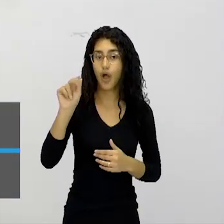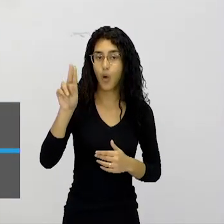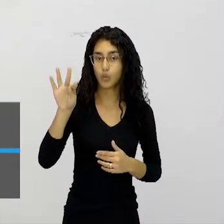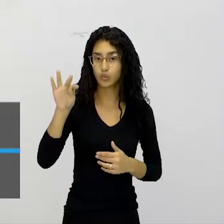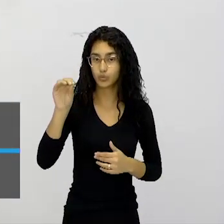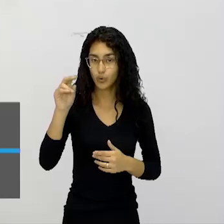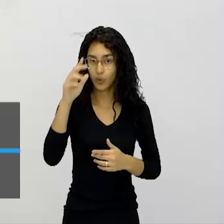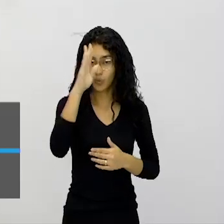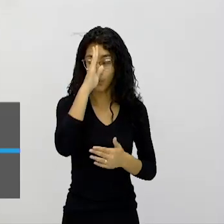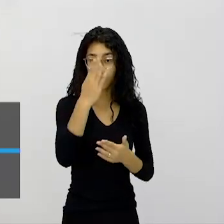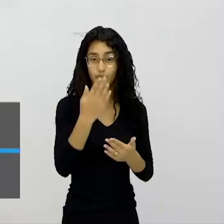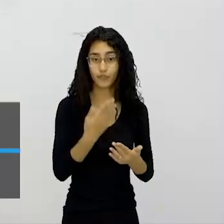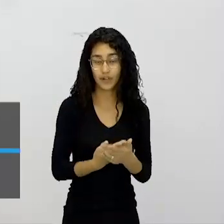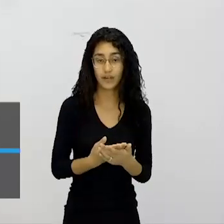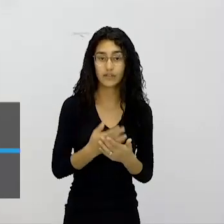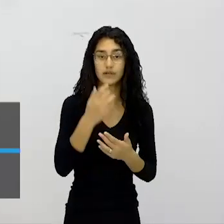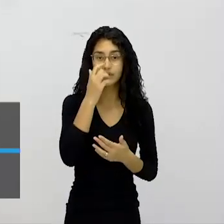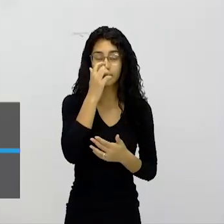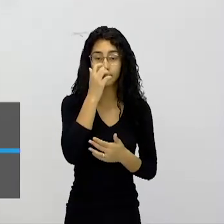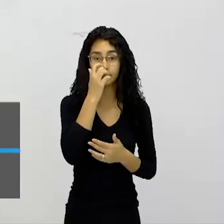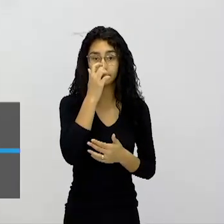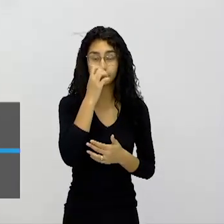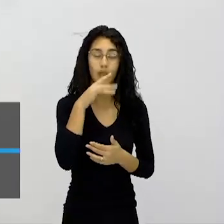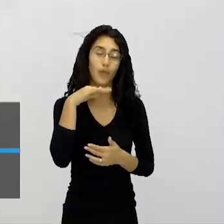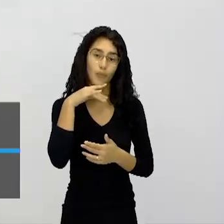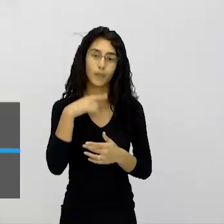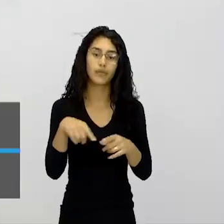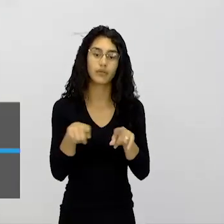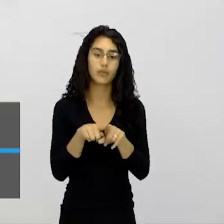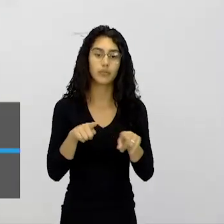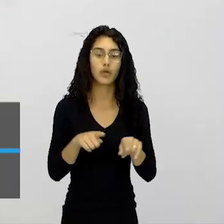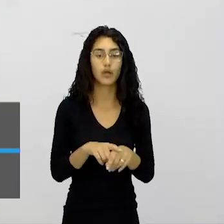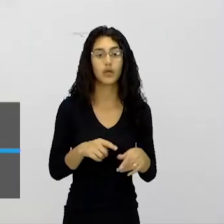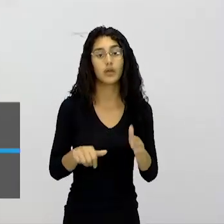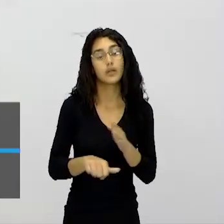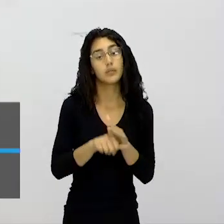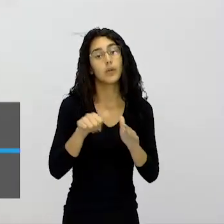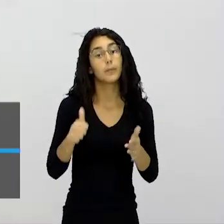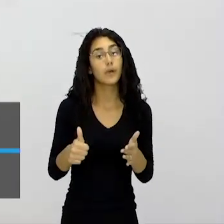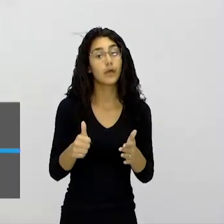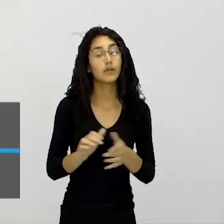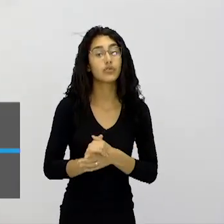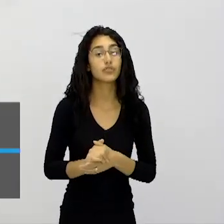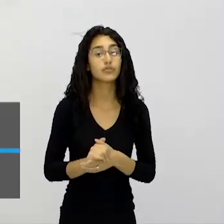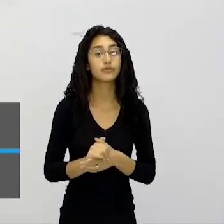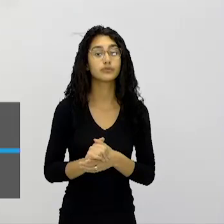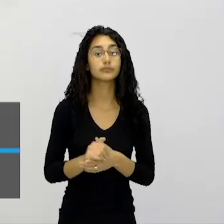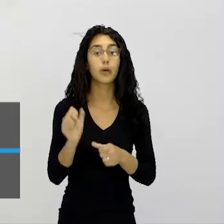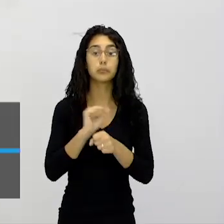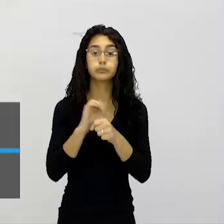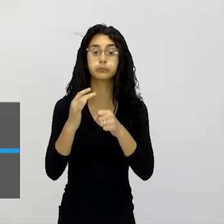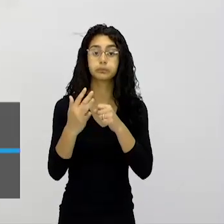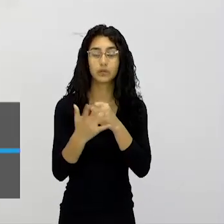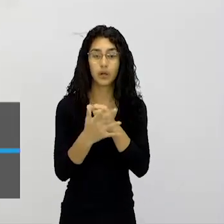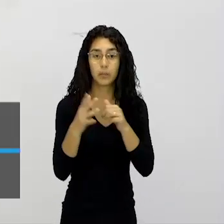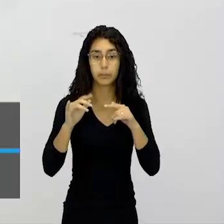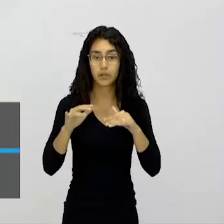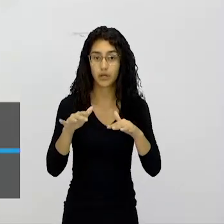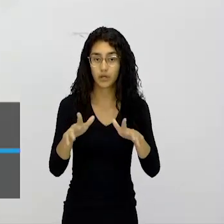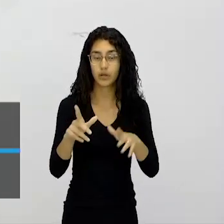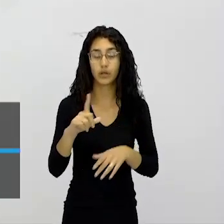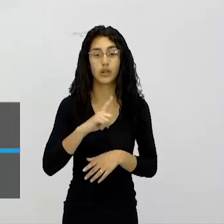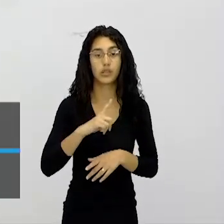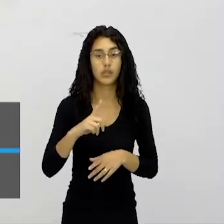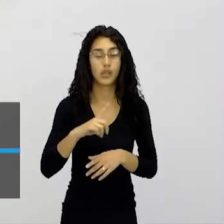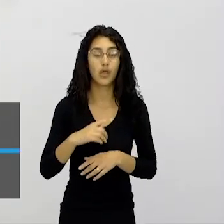autoconfiança acaba pegando muito mais, né? Principalmente no momento de pandemia, de fragilidade,